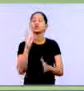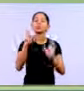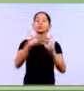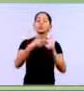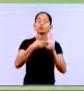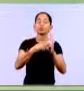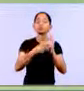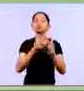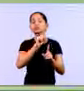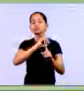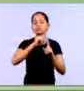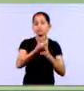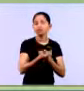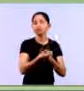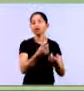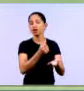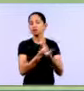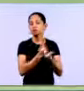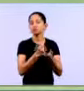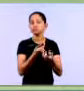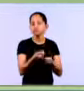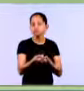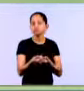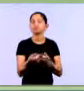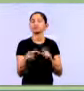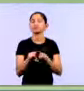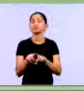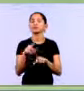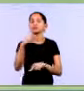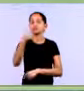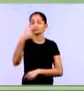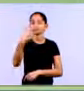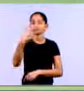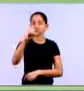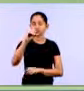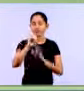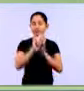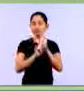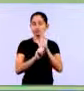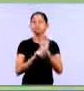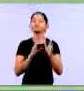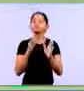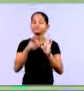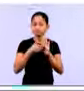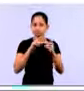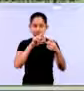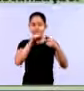contribuições sociais previstas no artigo 149. Vamos a cada uma delas.